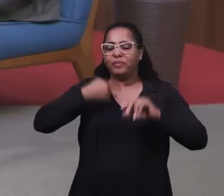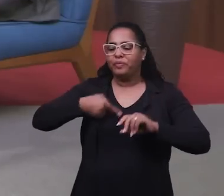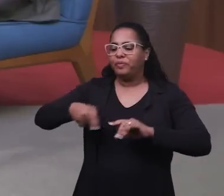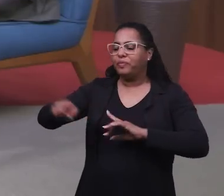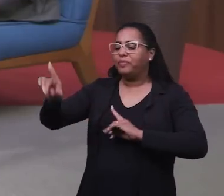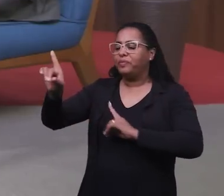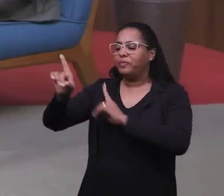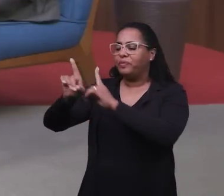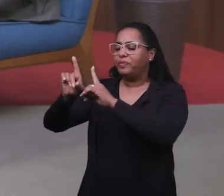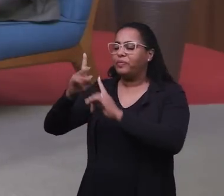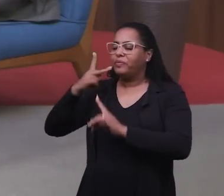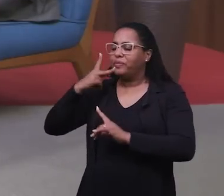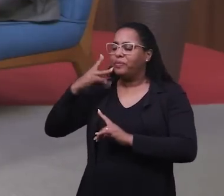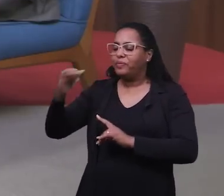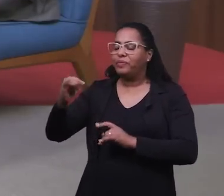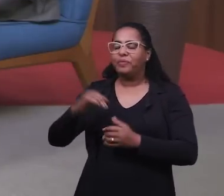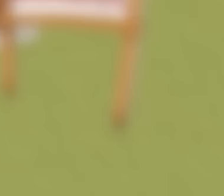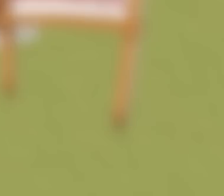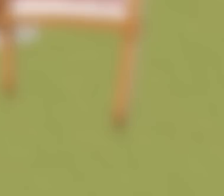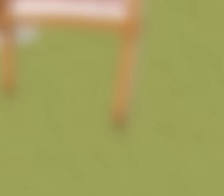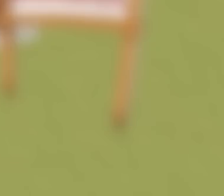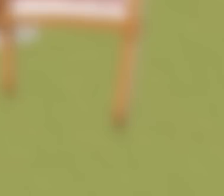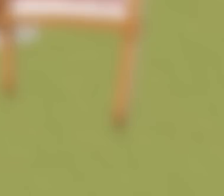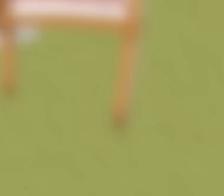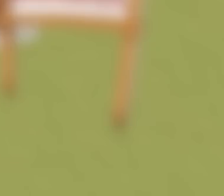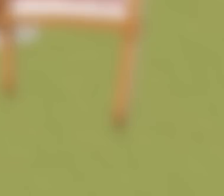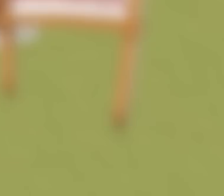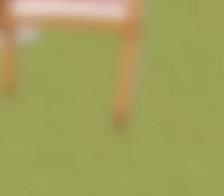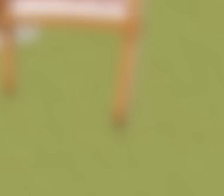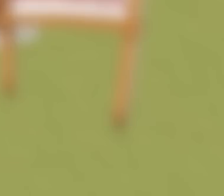tema Indo ao Encontro do Pai.